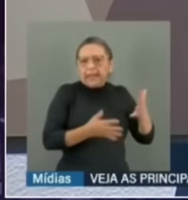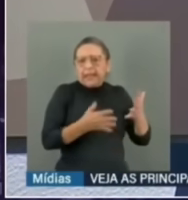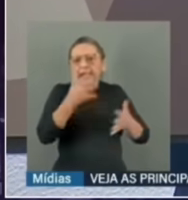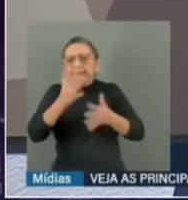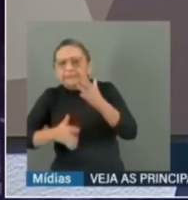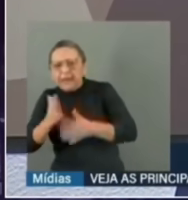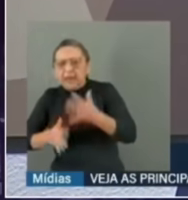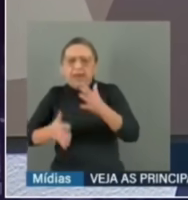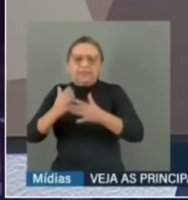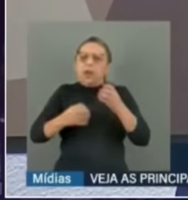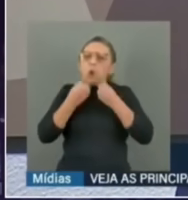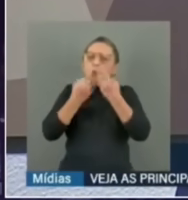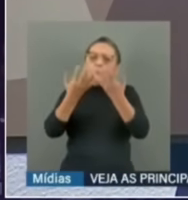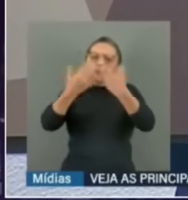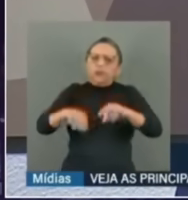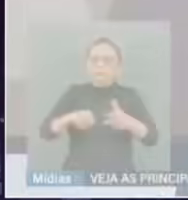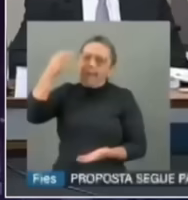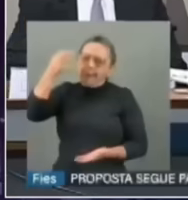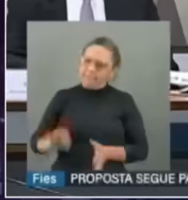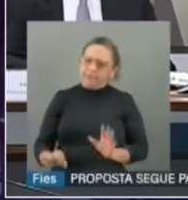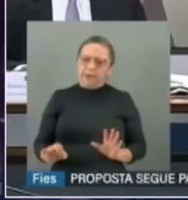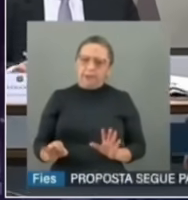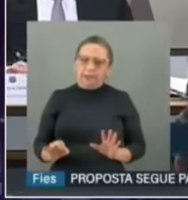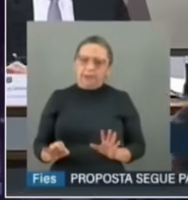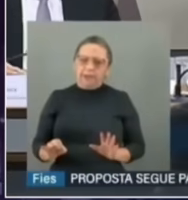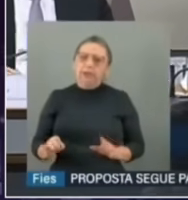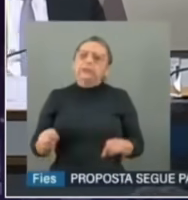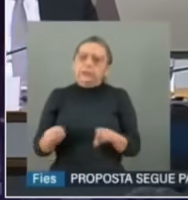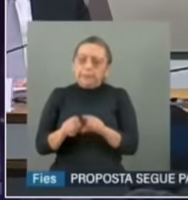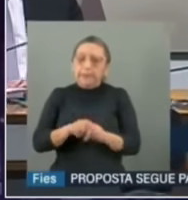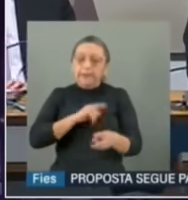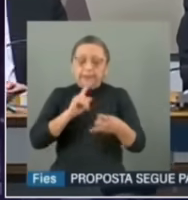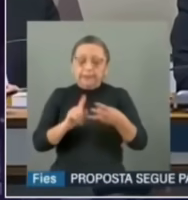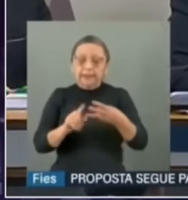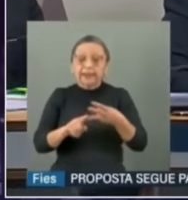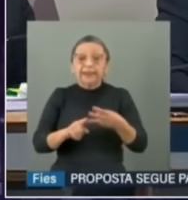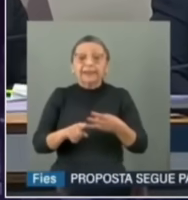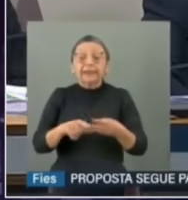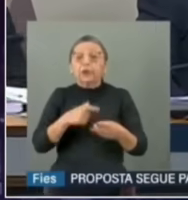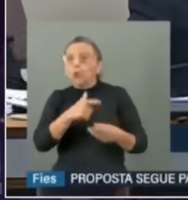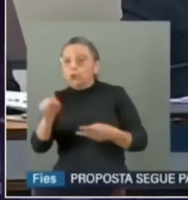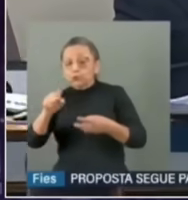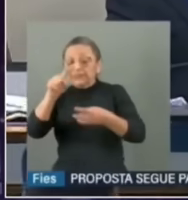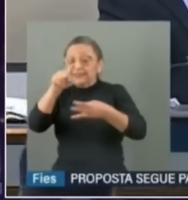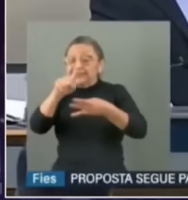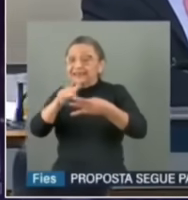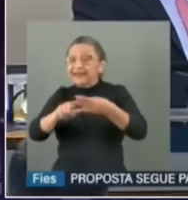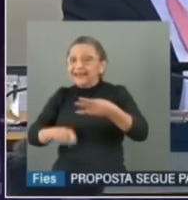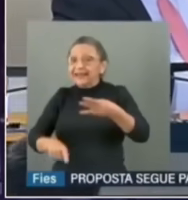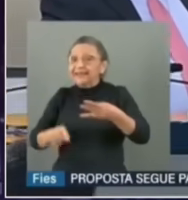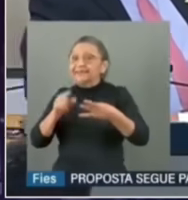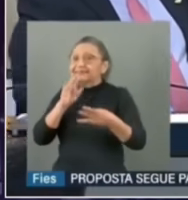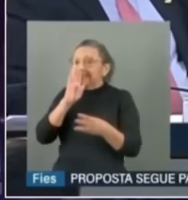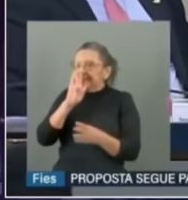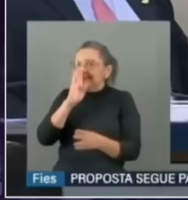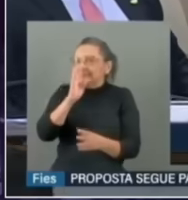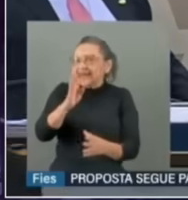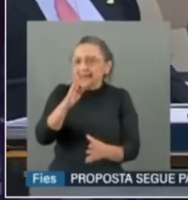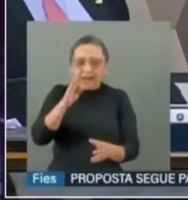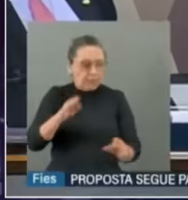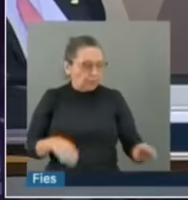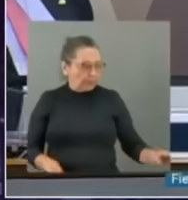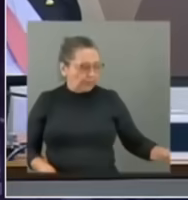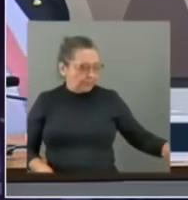funcionamento das instituições aludo também há três presunções que são centrais a meu ver